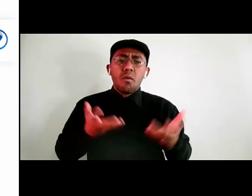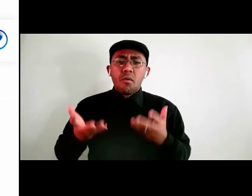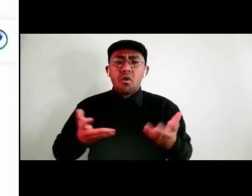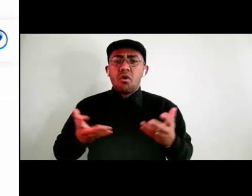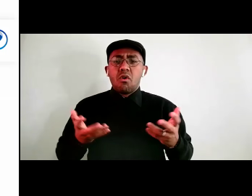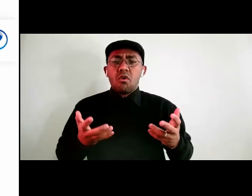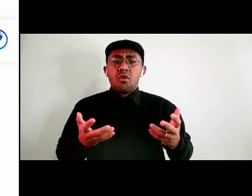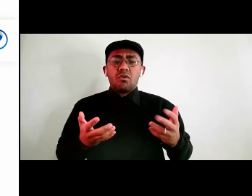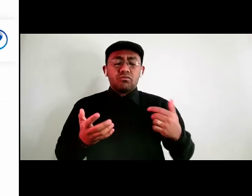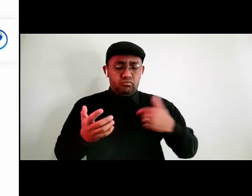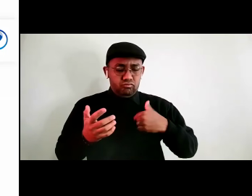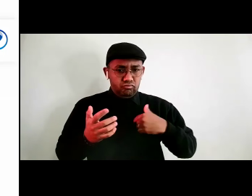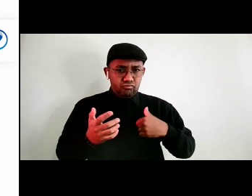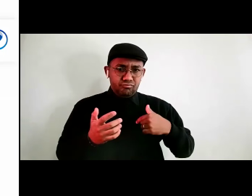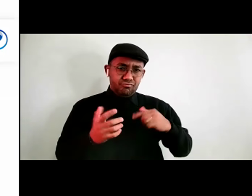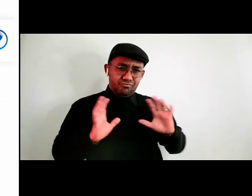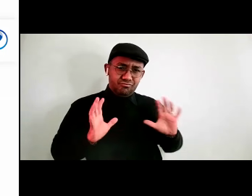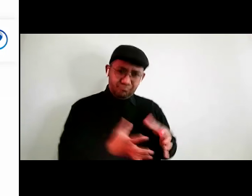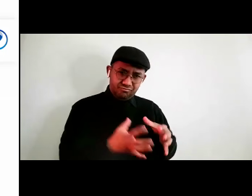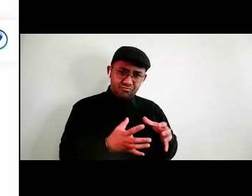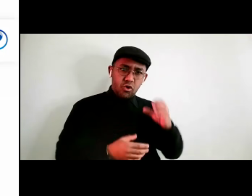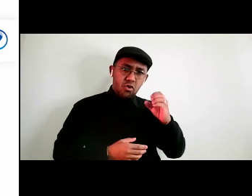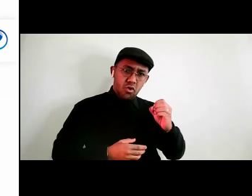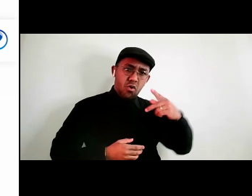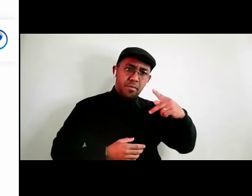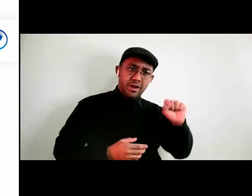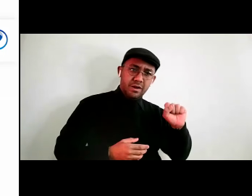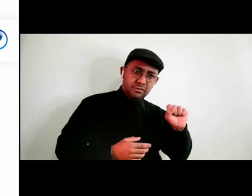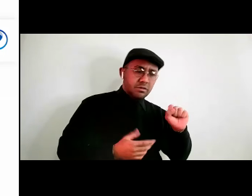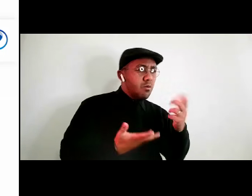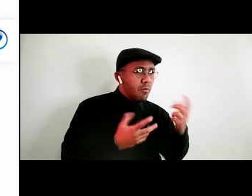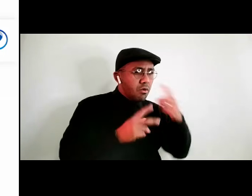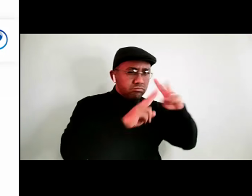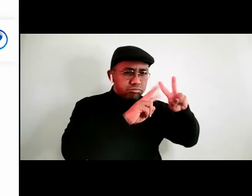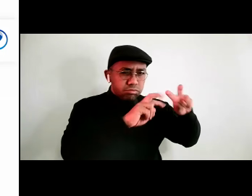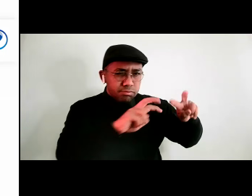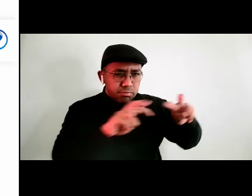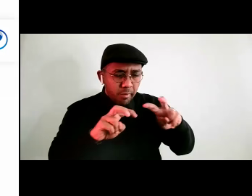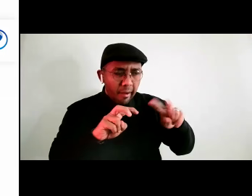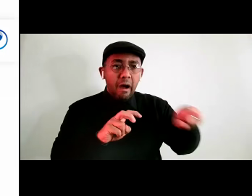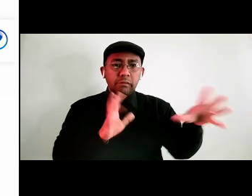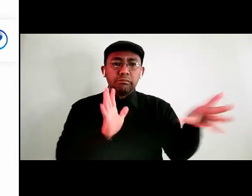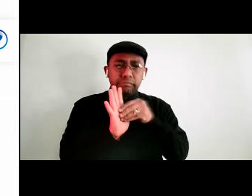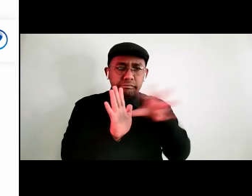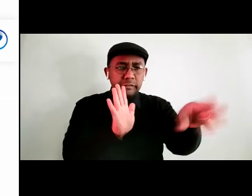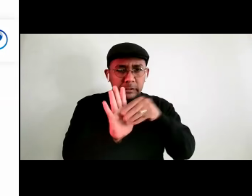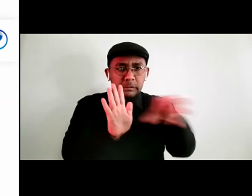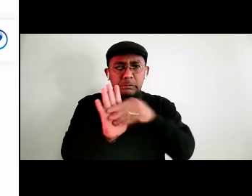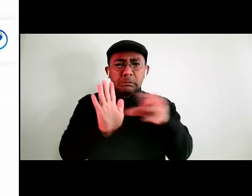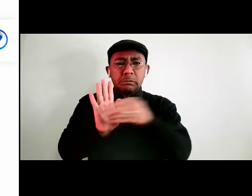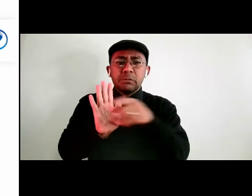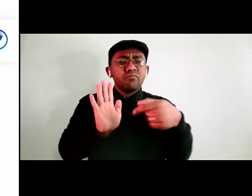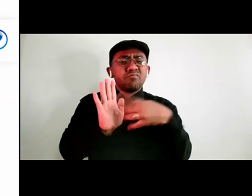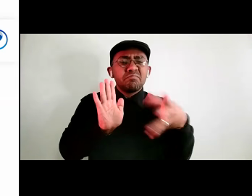à consideração de risco que nós fazemos na organização e que tem a ver com os dados epidemiológicos que podemos